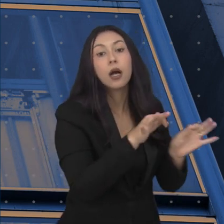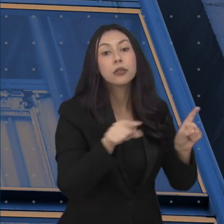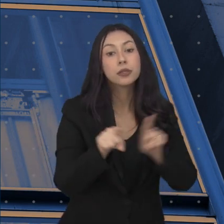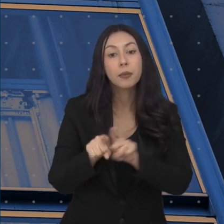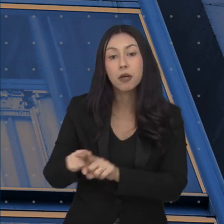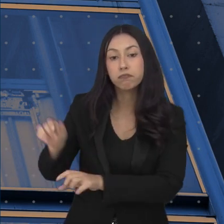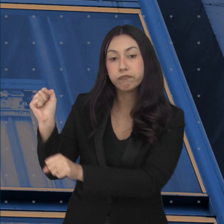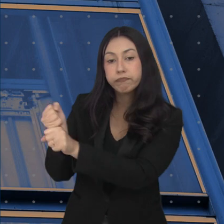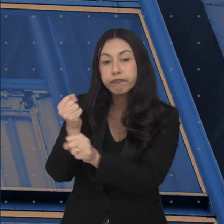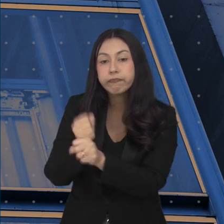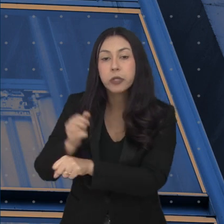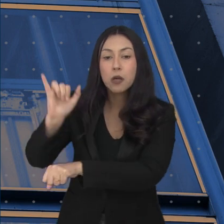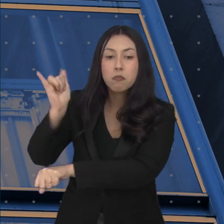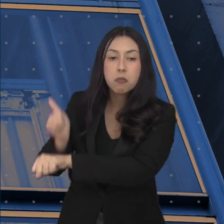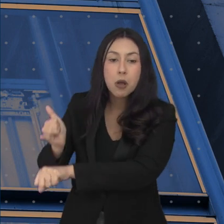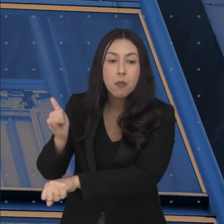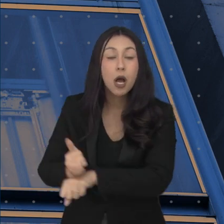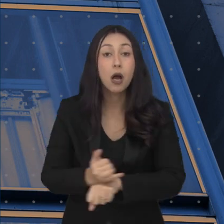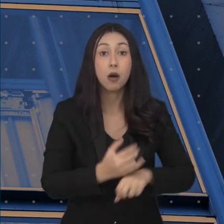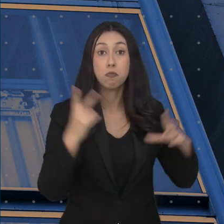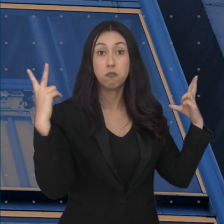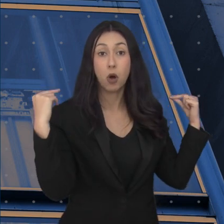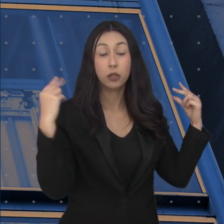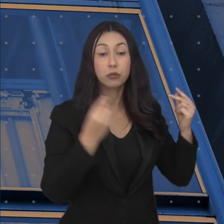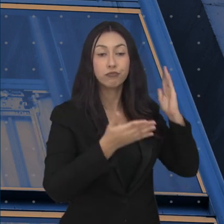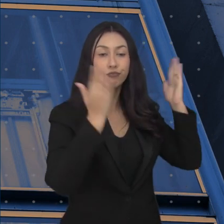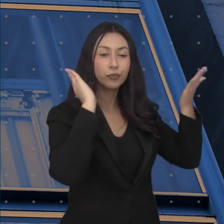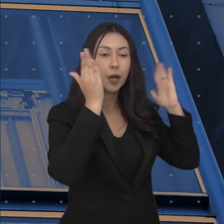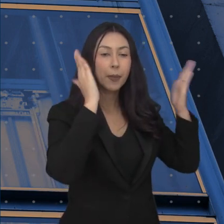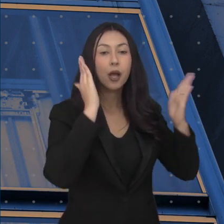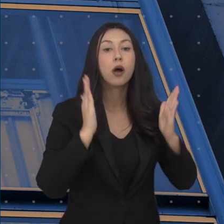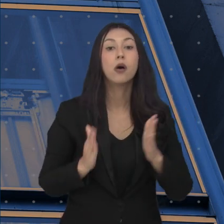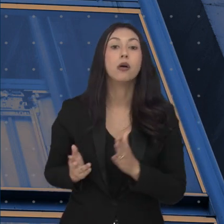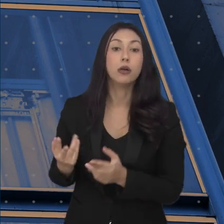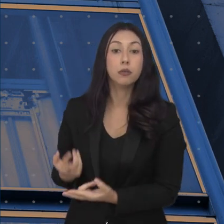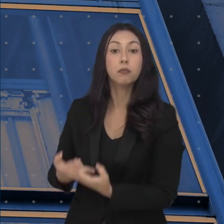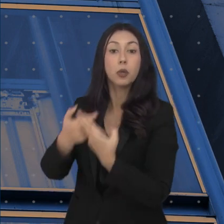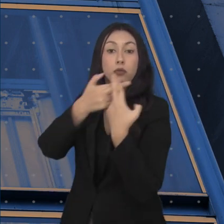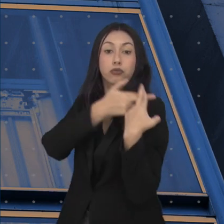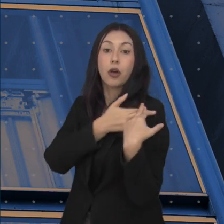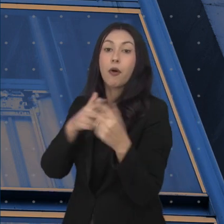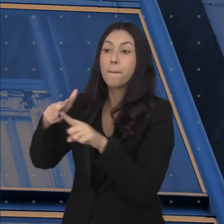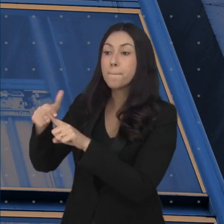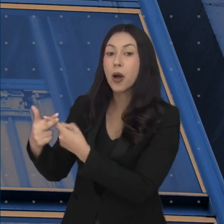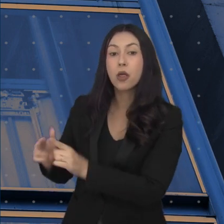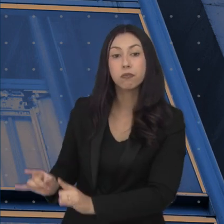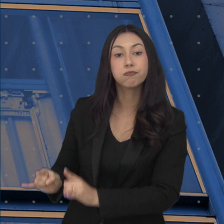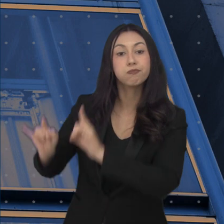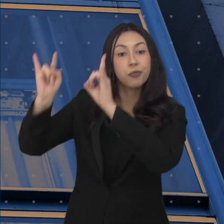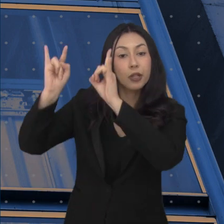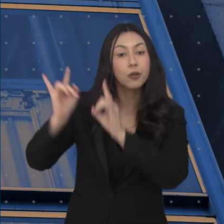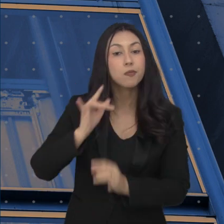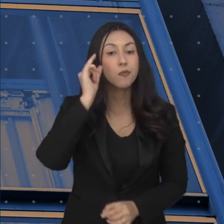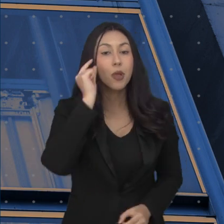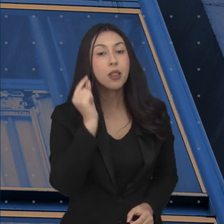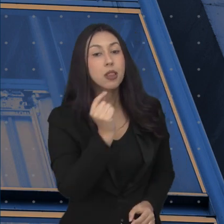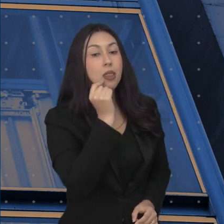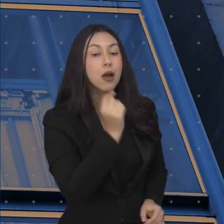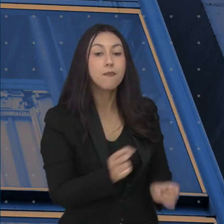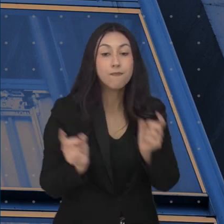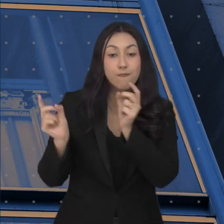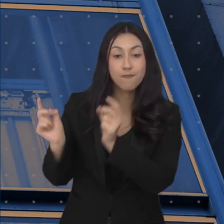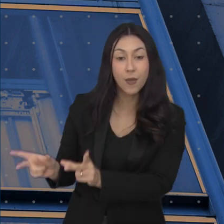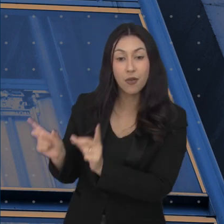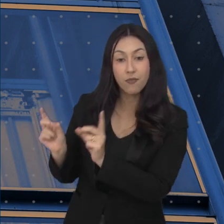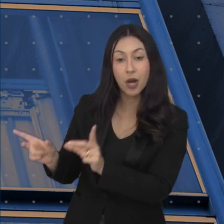de estruturas metálicas, motorista de caminhão, oficial de manutenção predial, operador de telemarketing, operador de